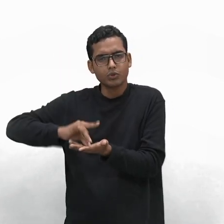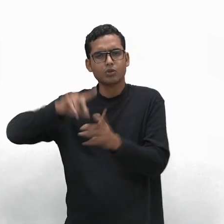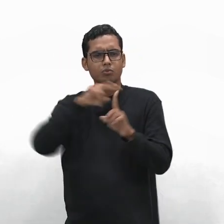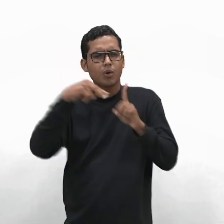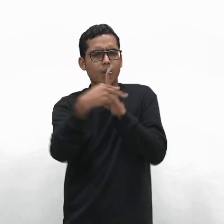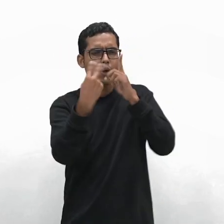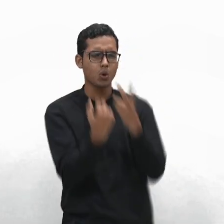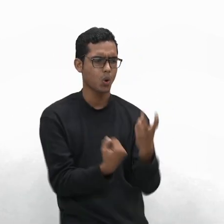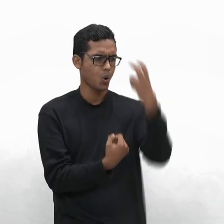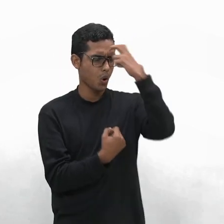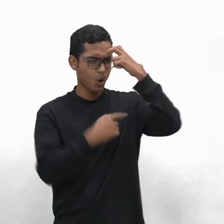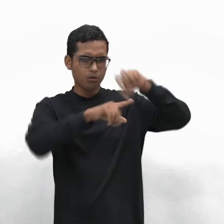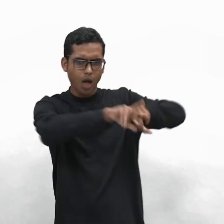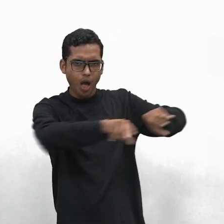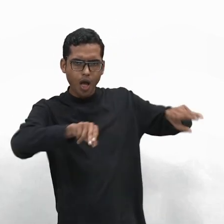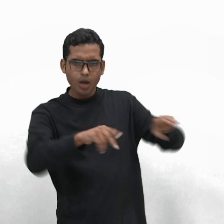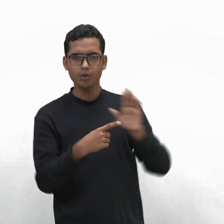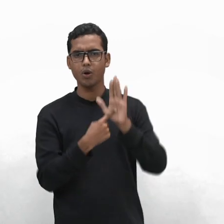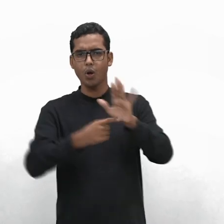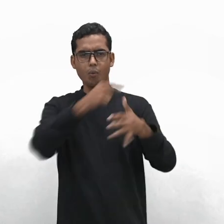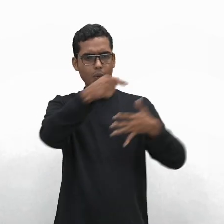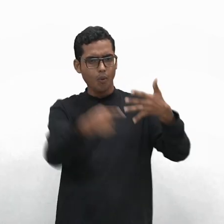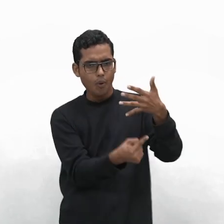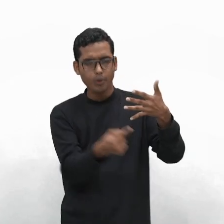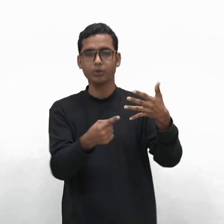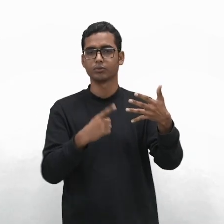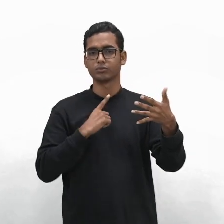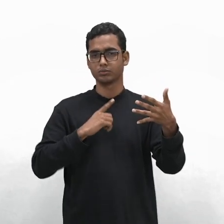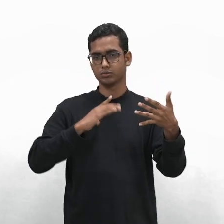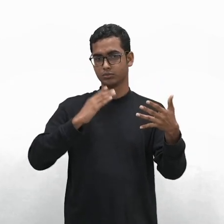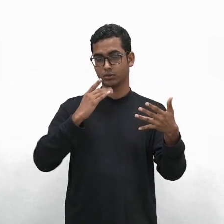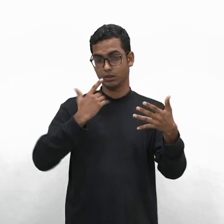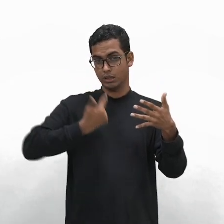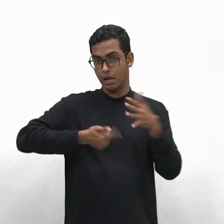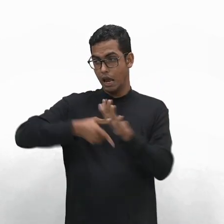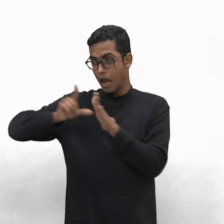culturais diversas, destacando aspectos muitas vezes